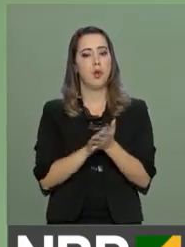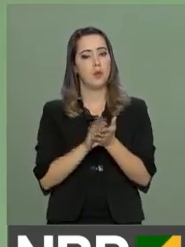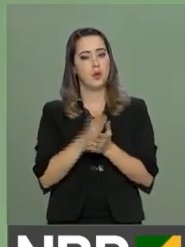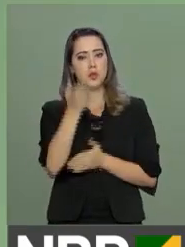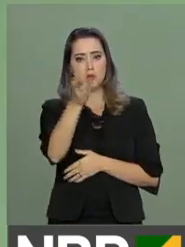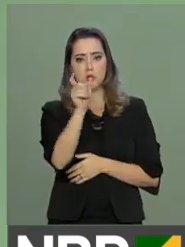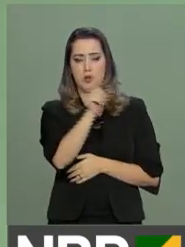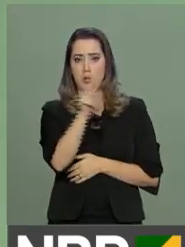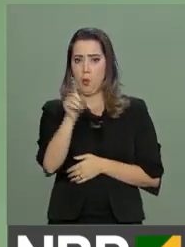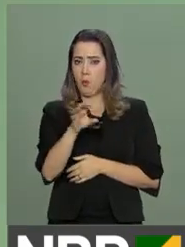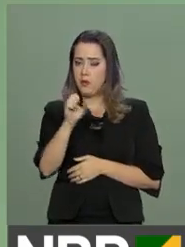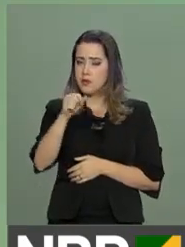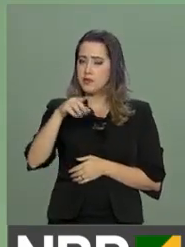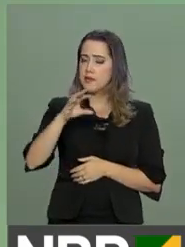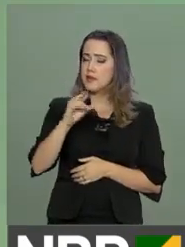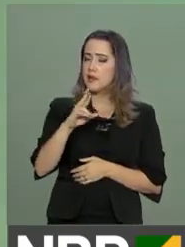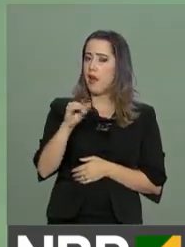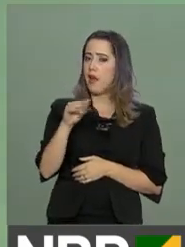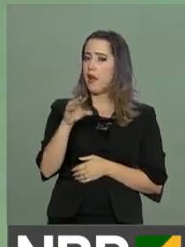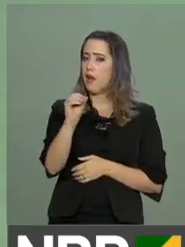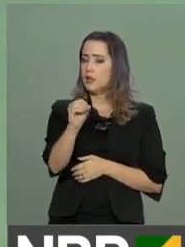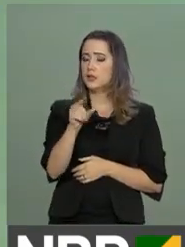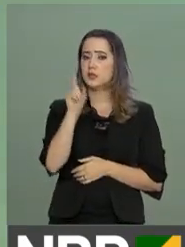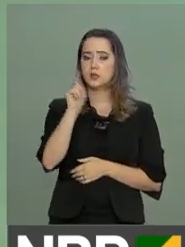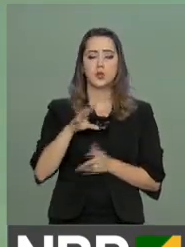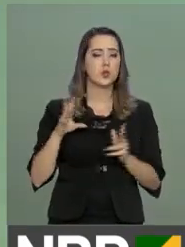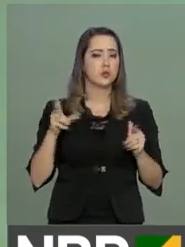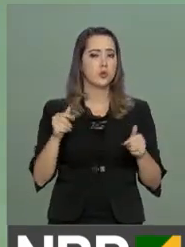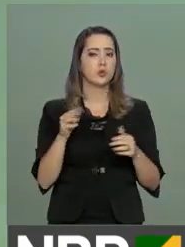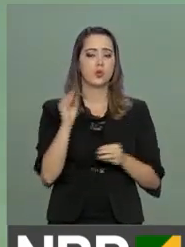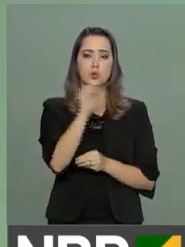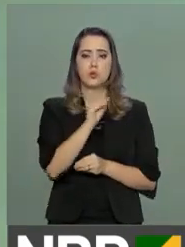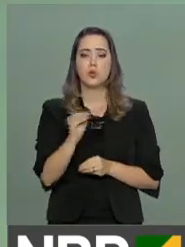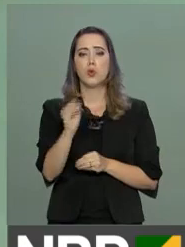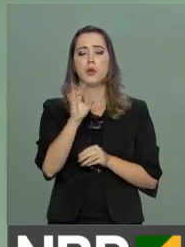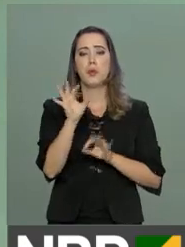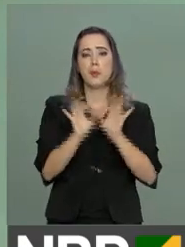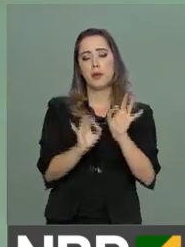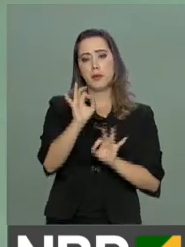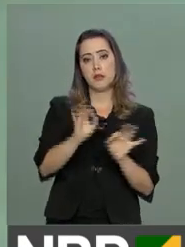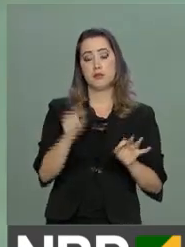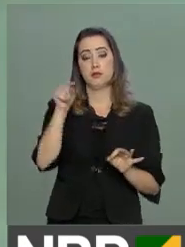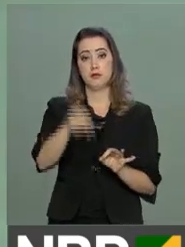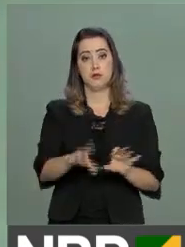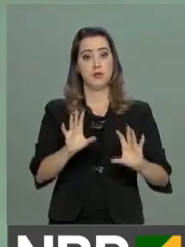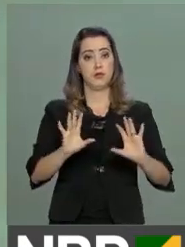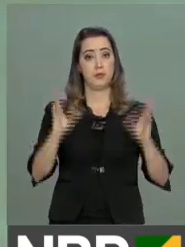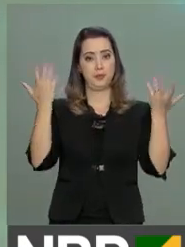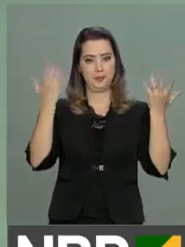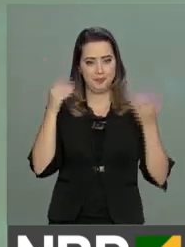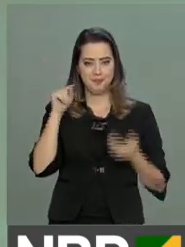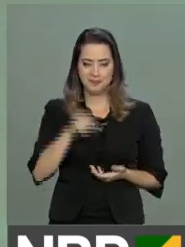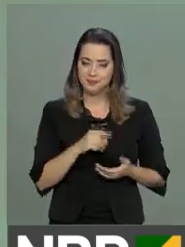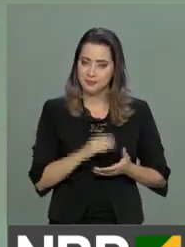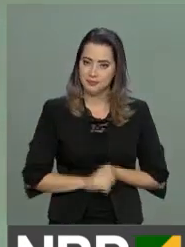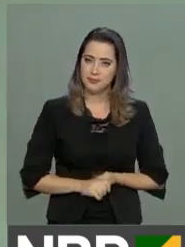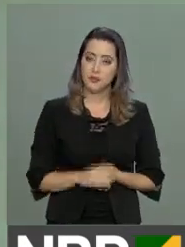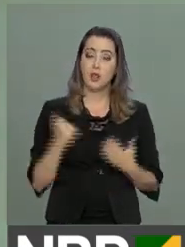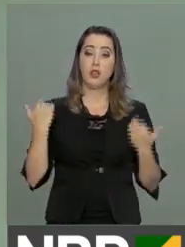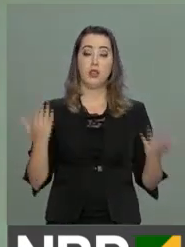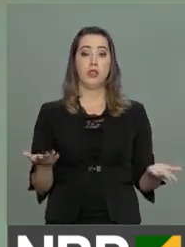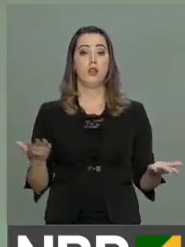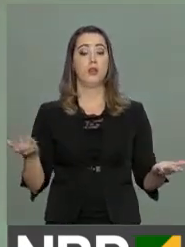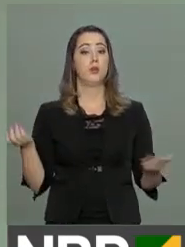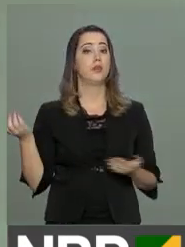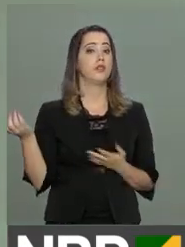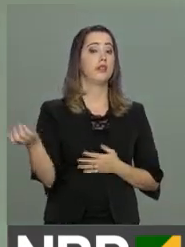merecido ao Zé Carlos e, naturalmente, a todos que cuidaram desta organização. Então, com isto, eu quero